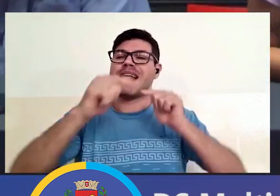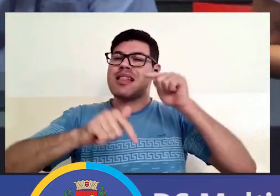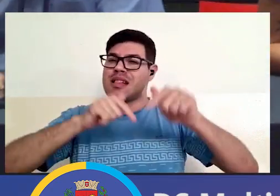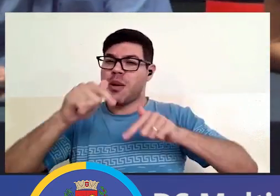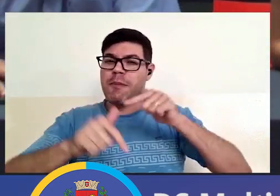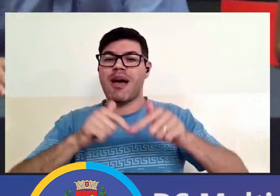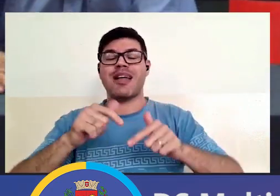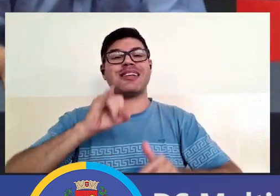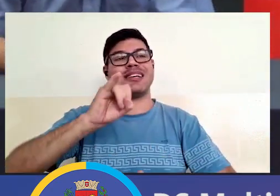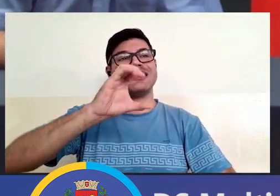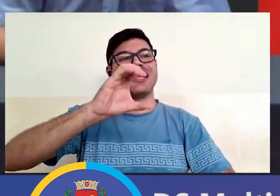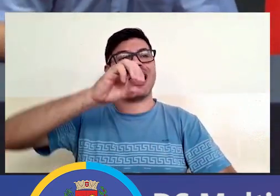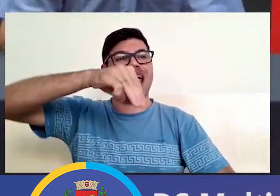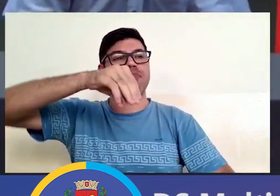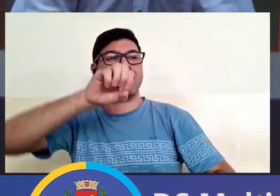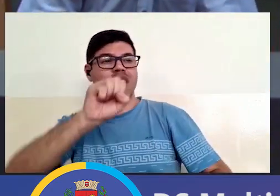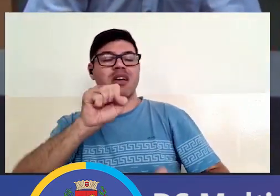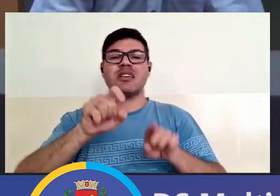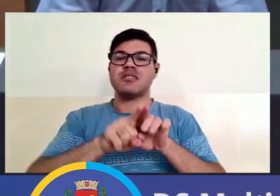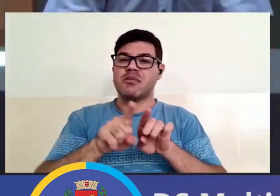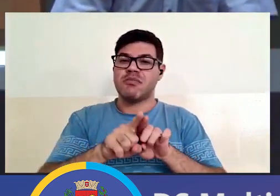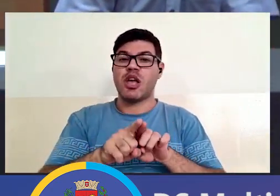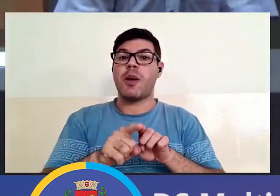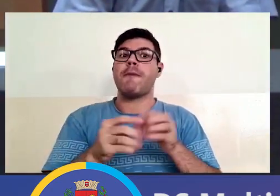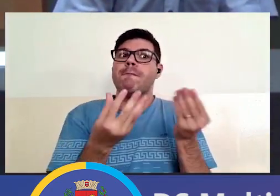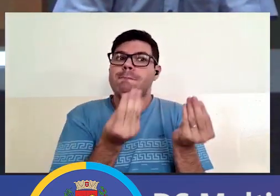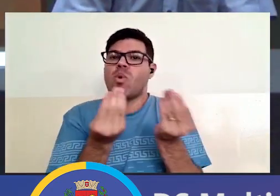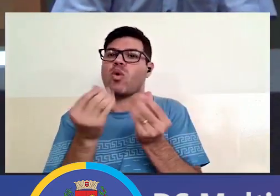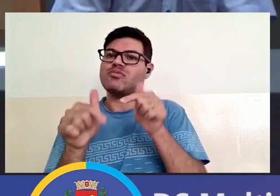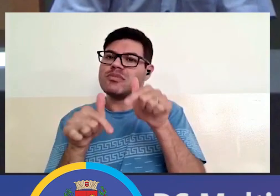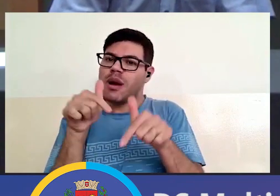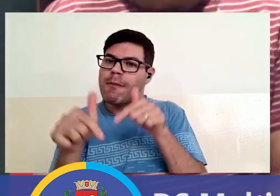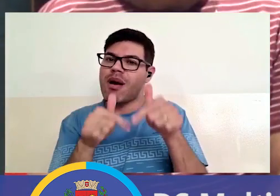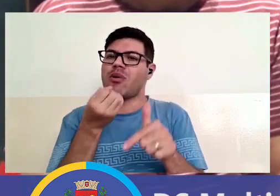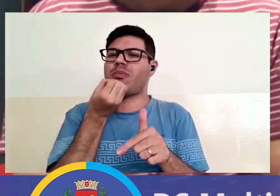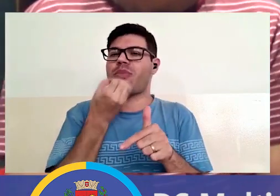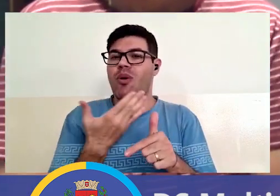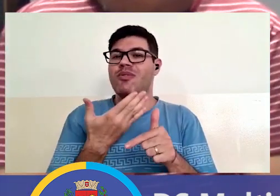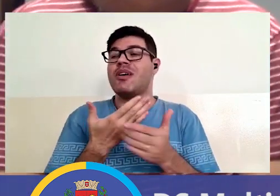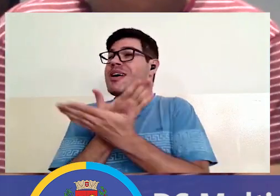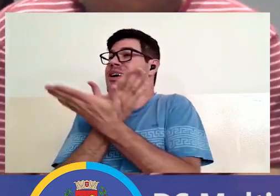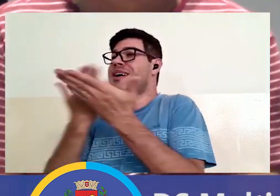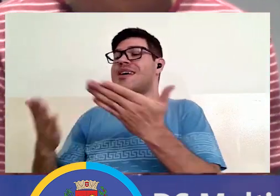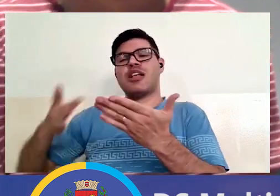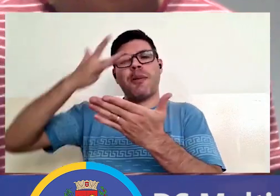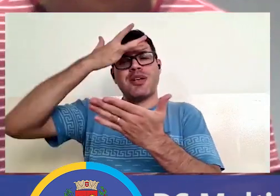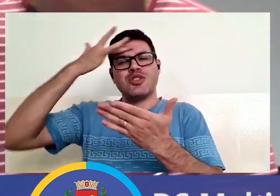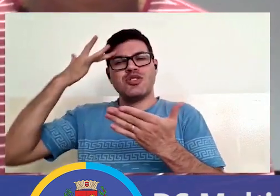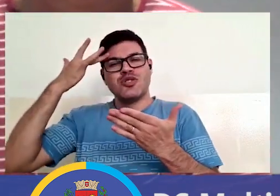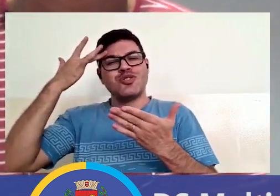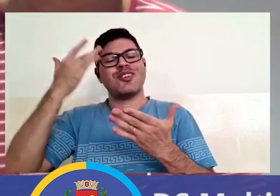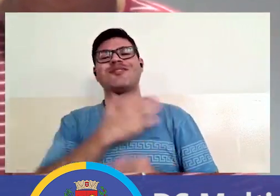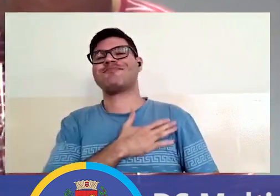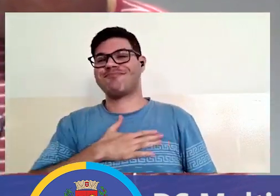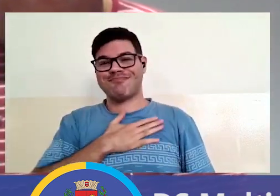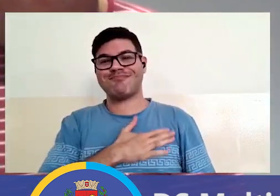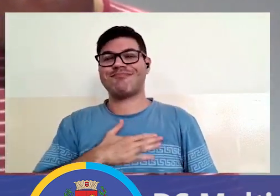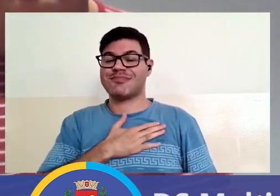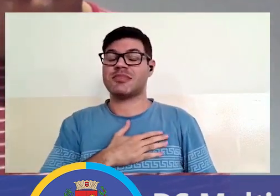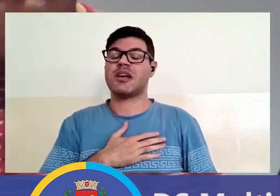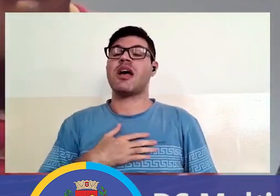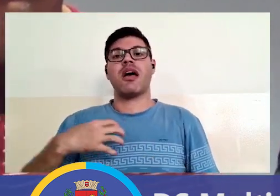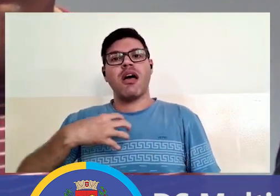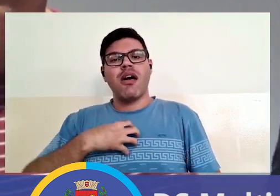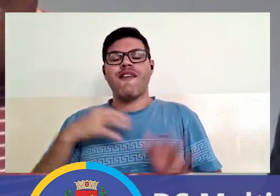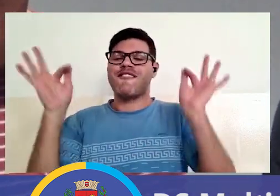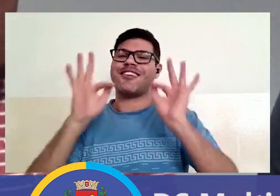muito ICMS aqui, vai gerar muitos empregos e quem ganha com isso? Toda a cidade de Araras. Eu estou muito feliz, por isso faço questão